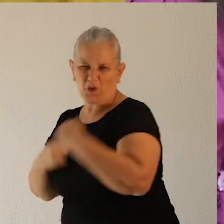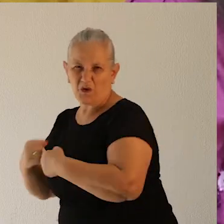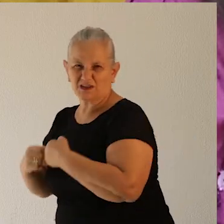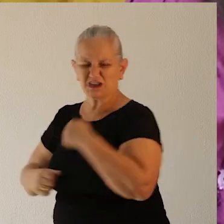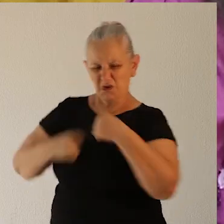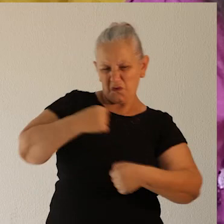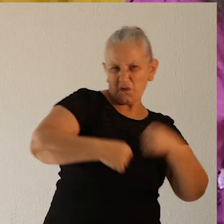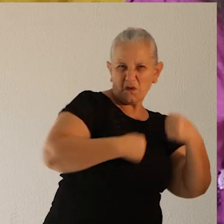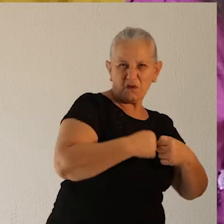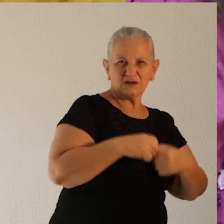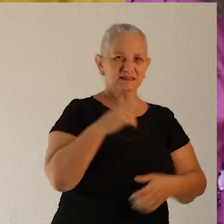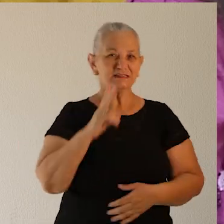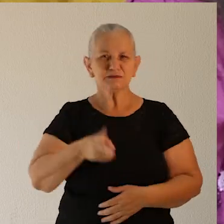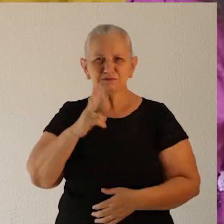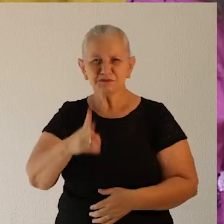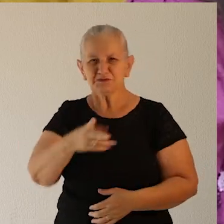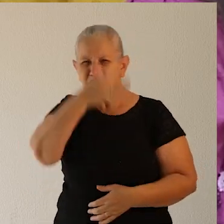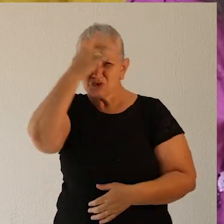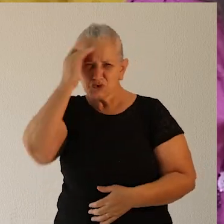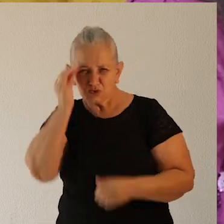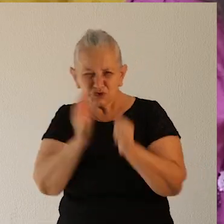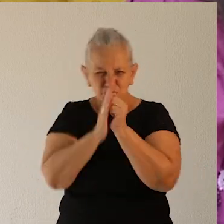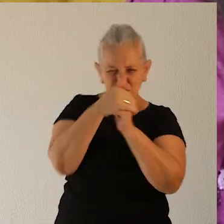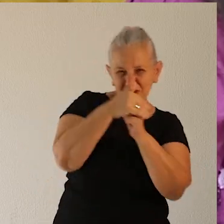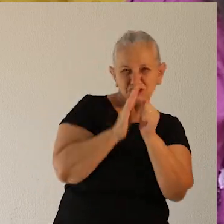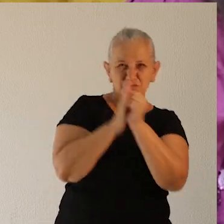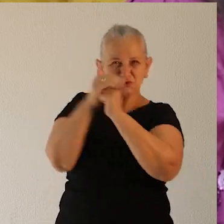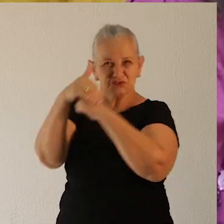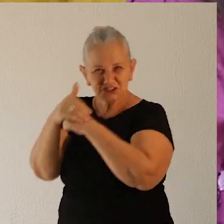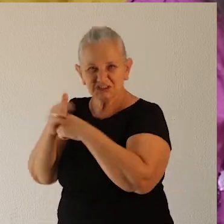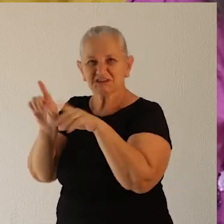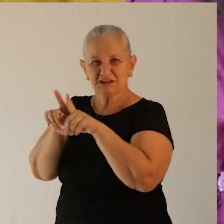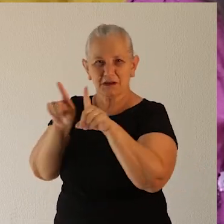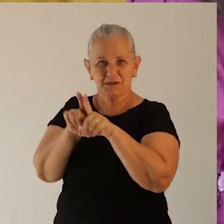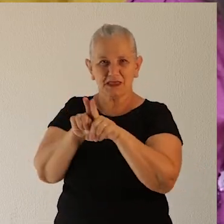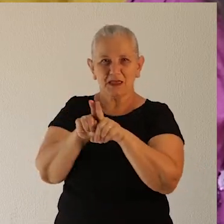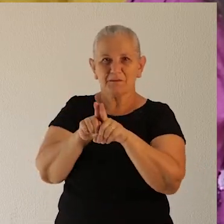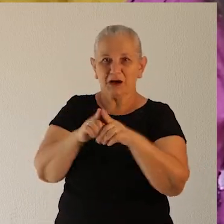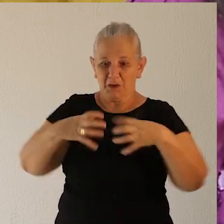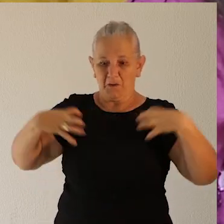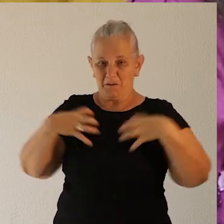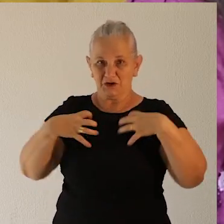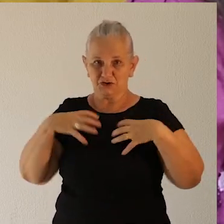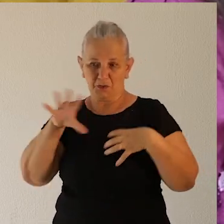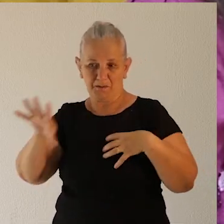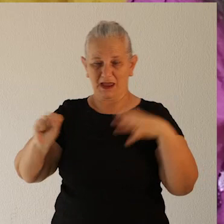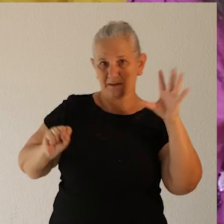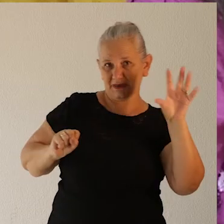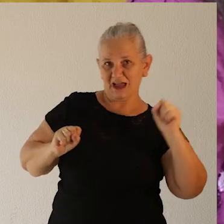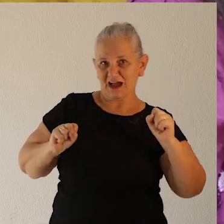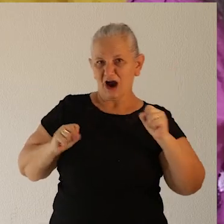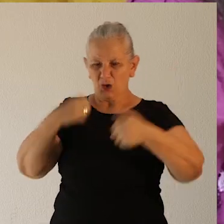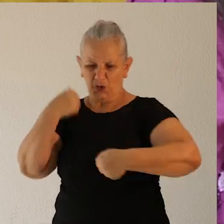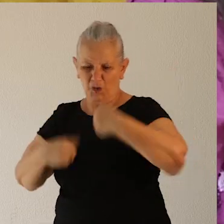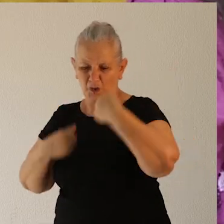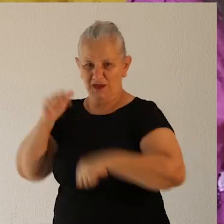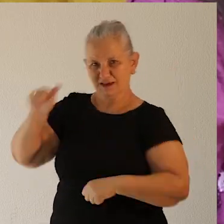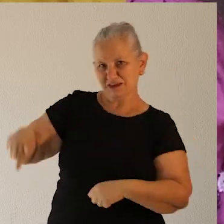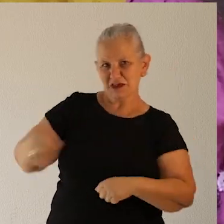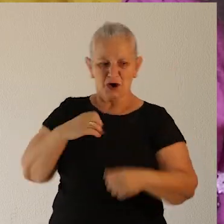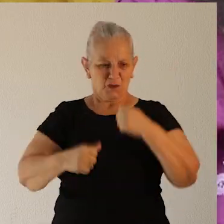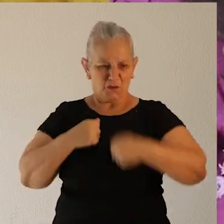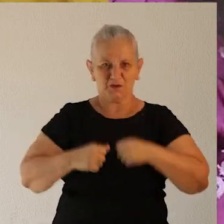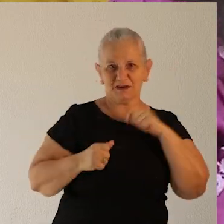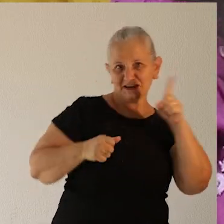de lá. Todo mundo se escondia na caverna para o bicho não pegar. Era um corre daqui, era um corre de lá. Até